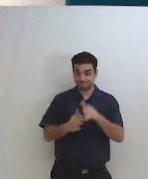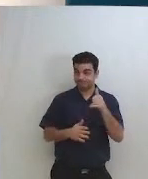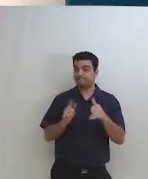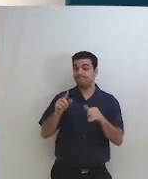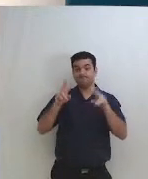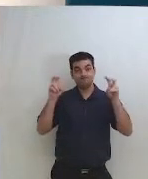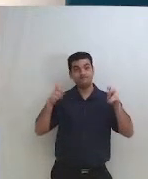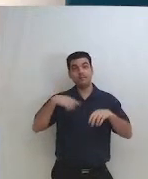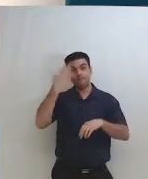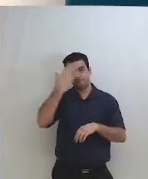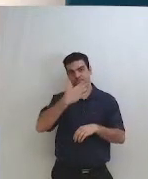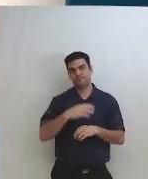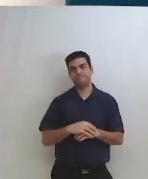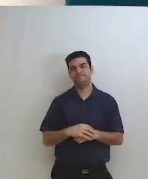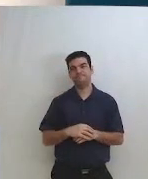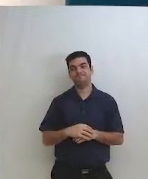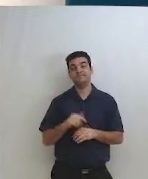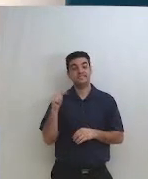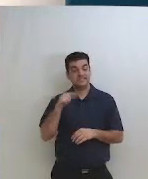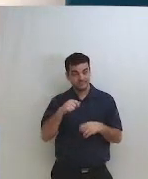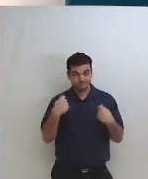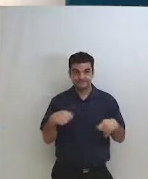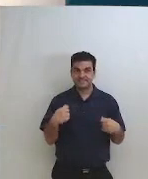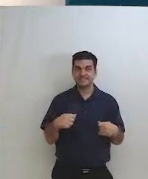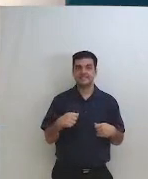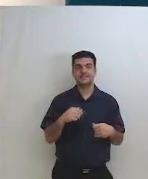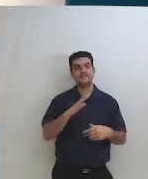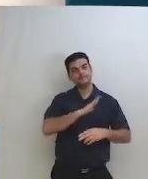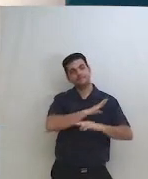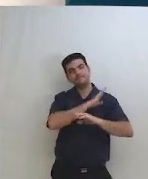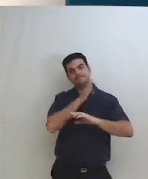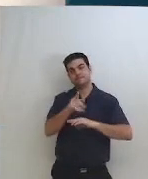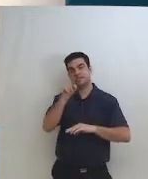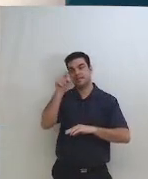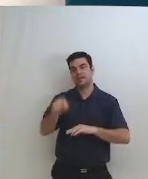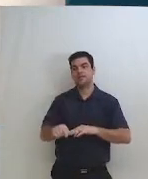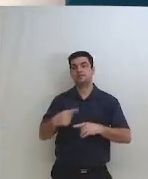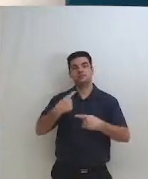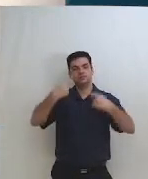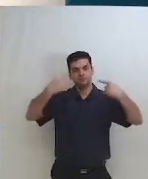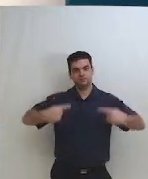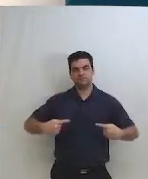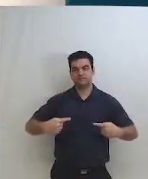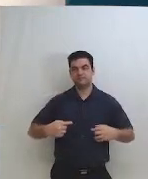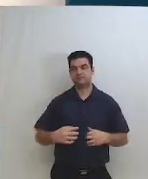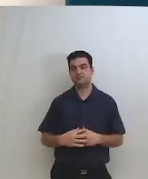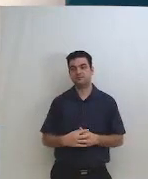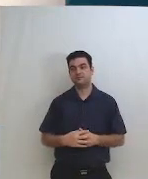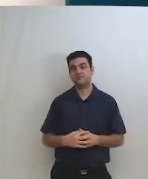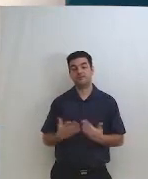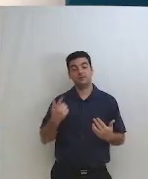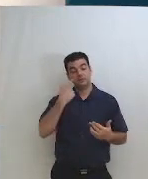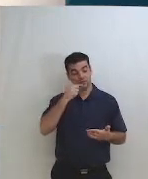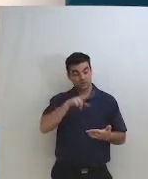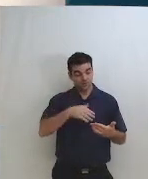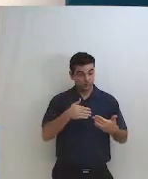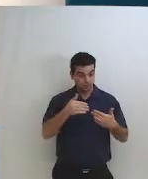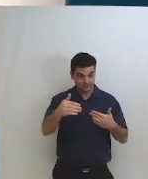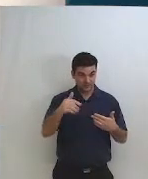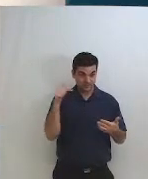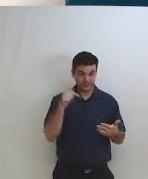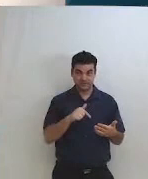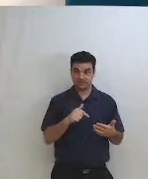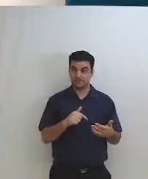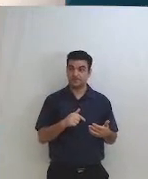E ela precisa exatamente passar pelo contraditório. Eu vejo na inicial desse habeas corpus que a